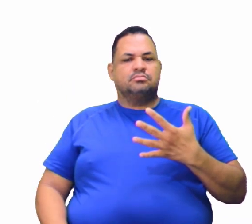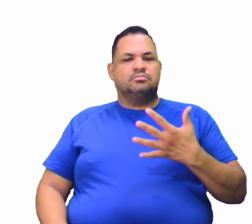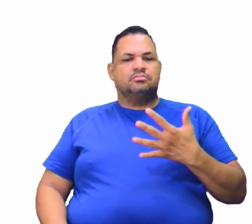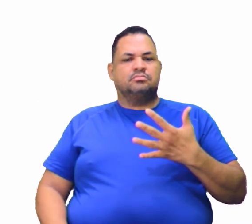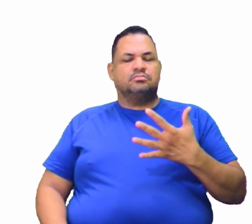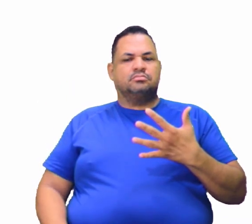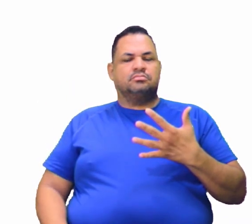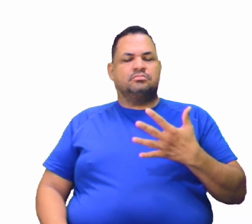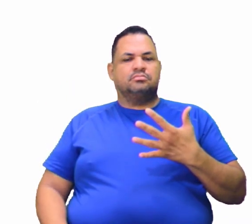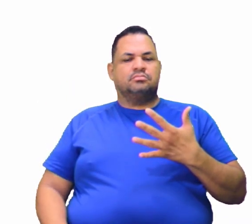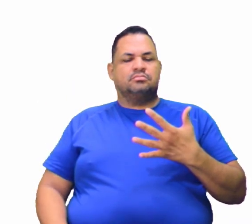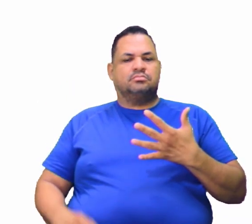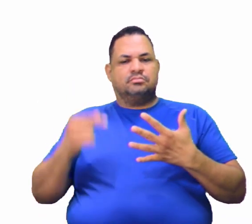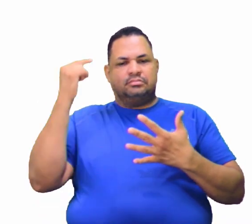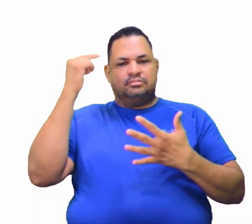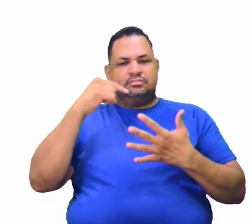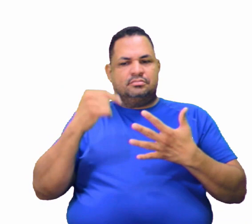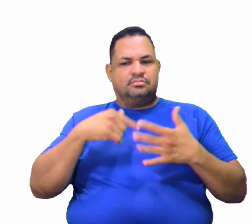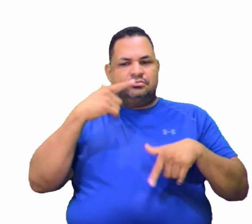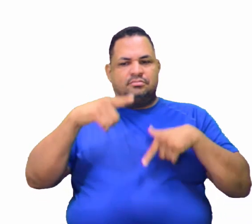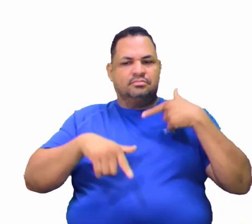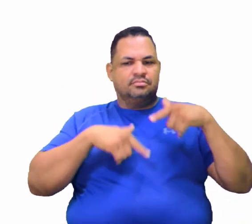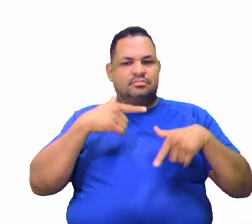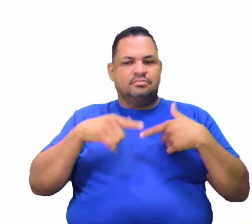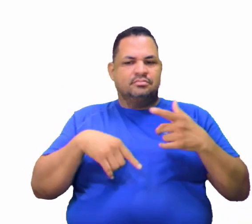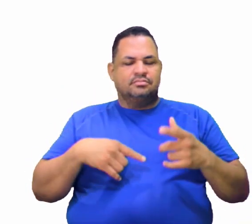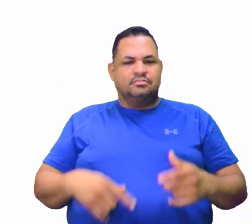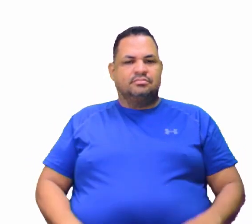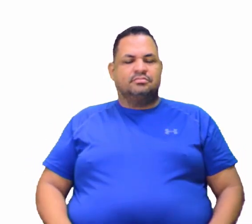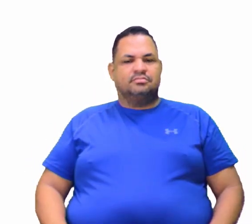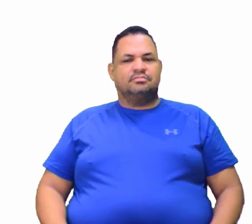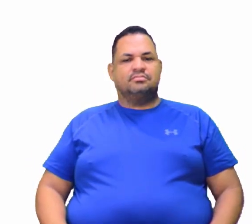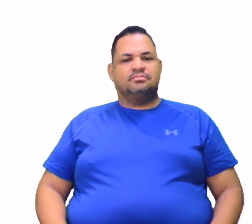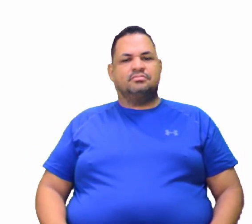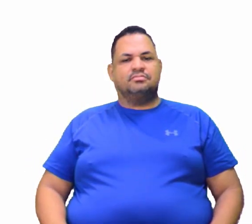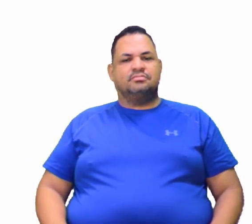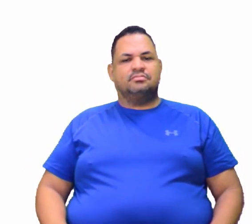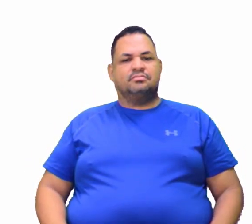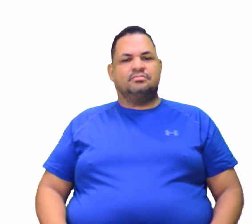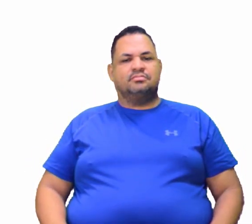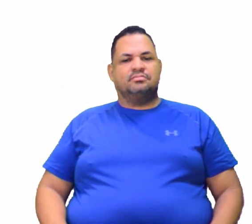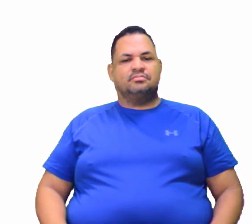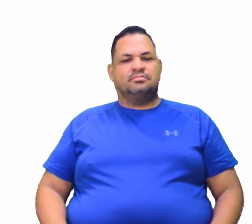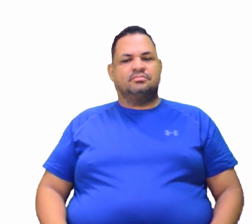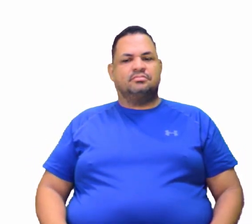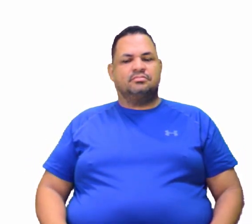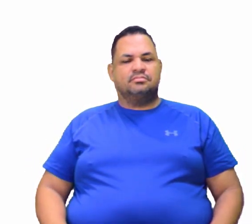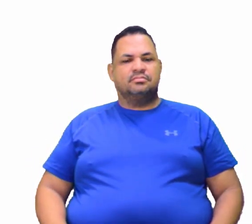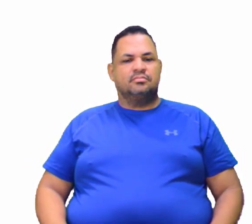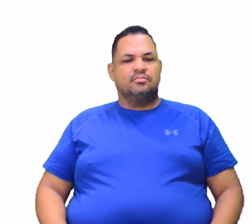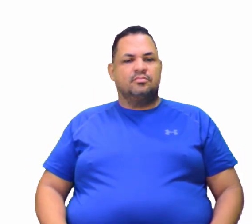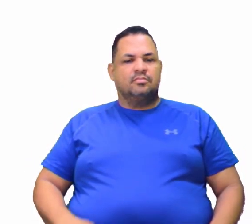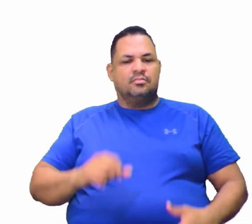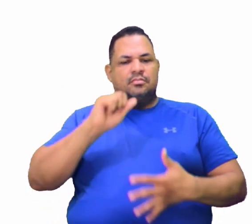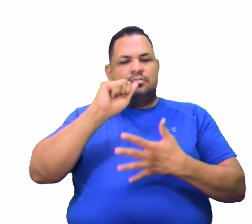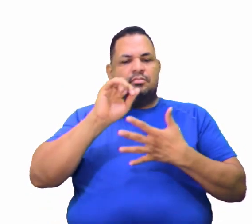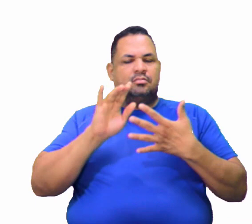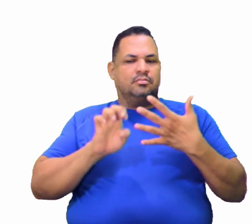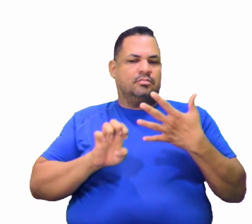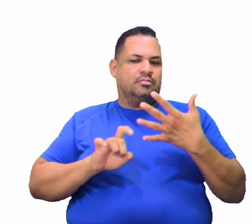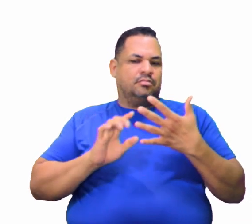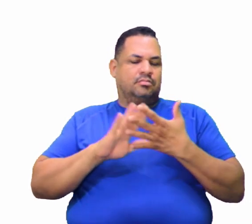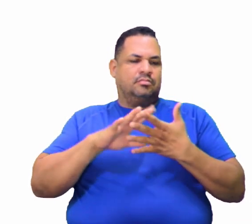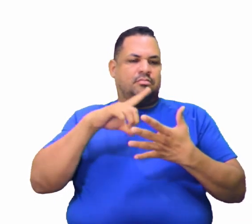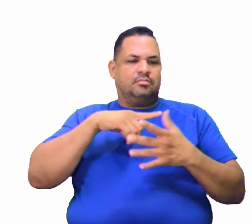procurá-lo-ãos. Eita, que trava-língua, hein? A, B, C, D ou E, amadinhos. Nós